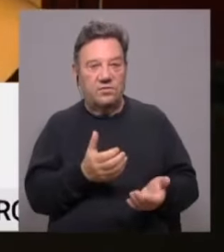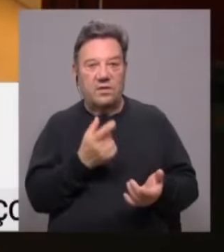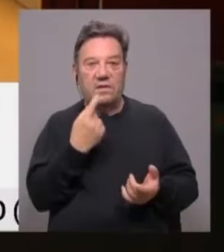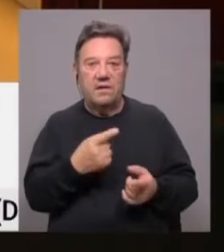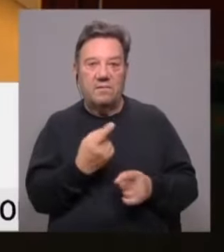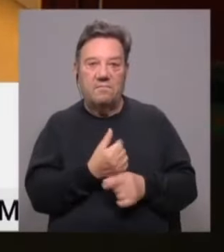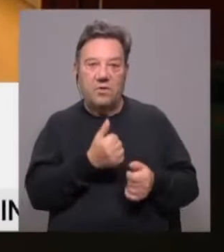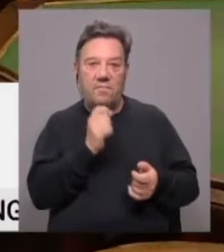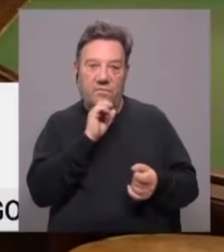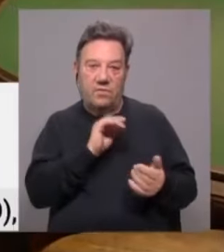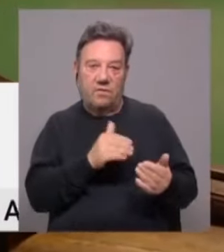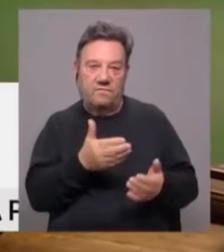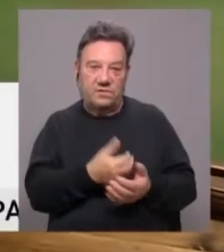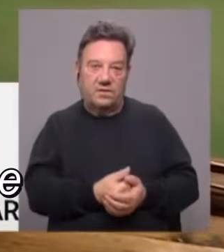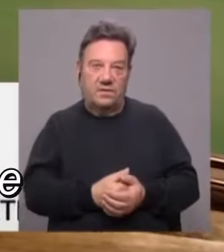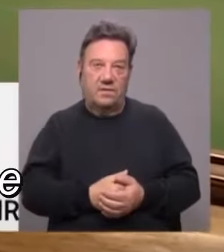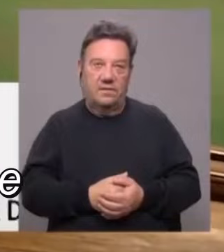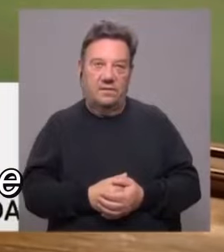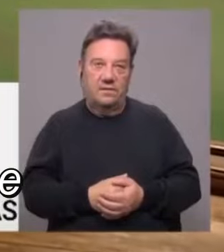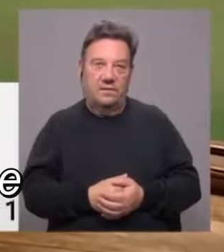de melhor para oferecer.